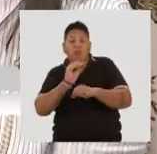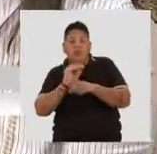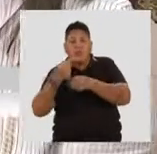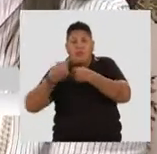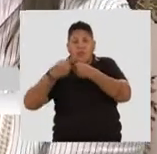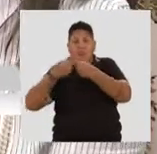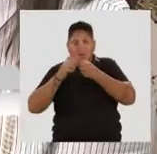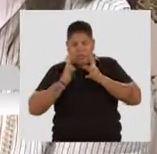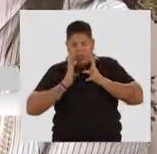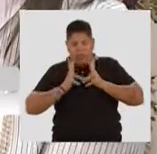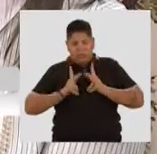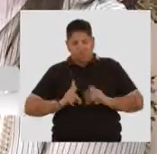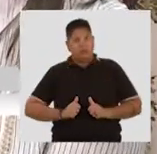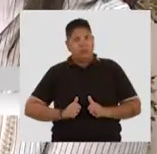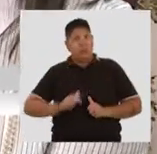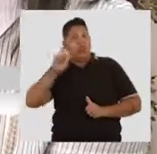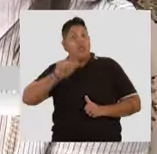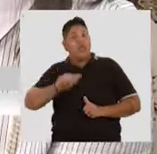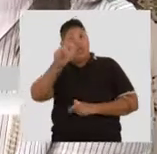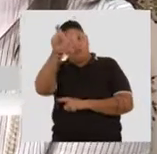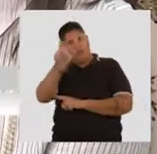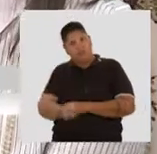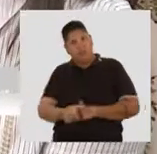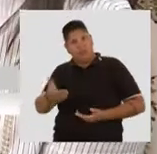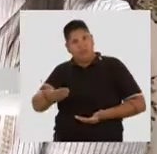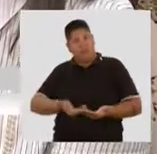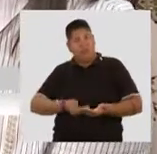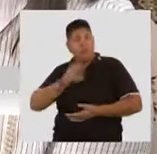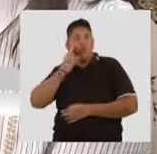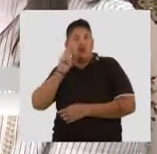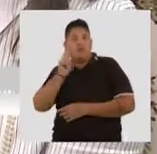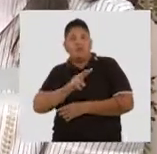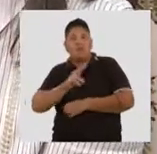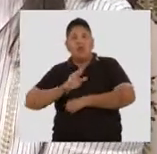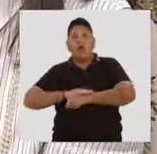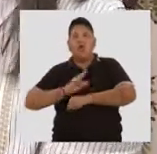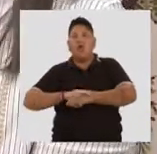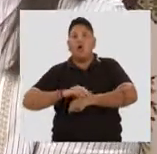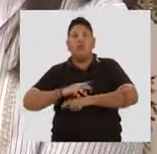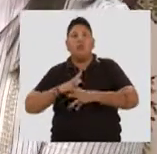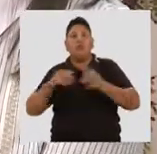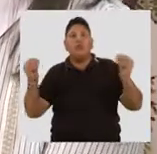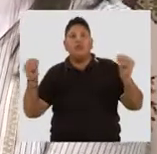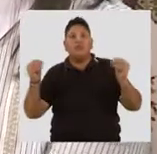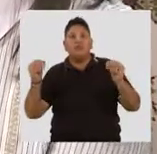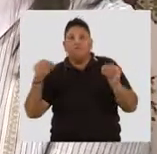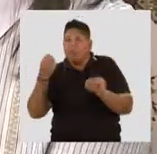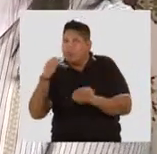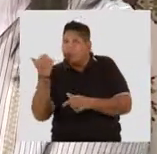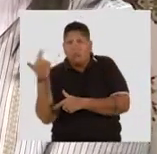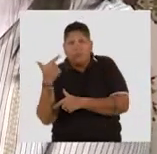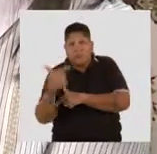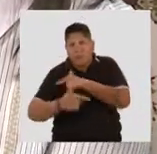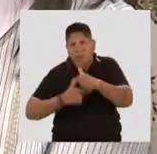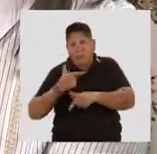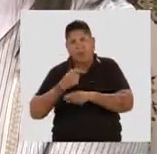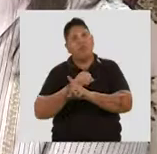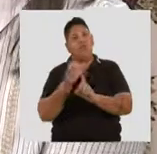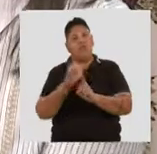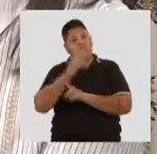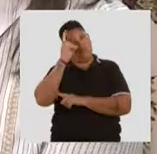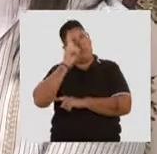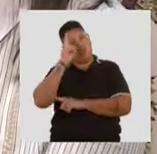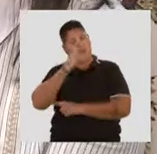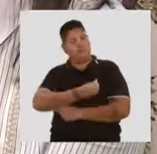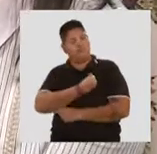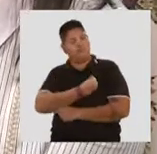da higiene, do embelezamento da cidade é um trabalhador que só é visto quando ele não faz o seu trabalho. Quando o trabalho não é realizado, a